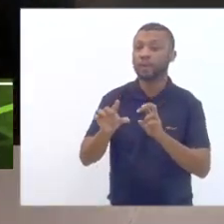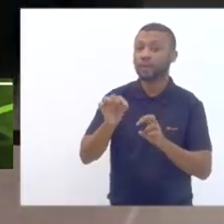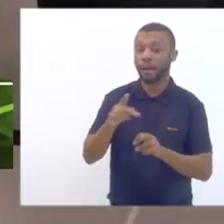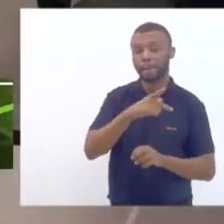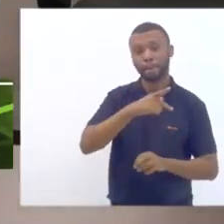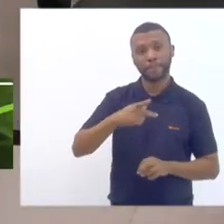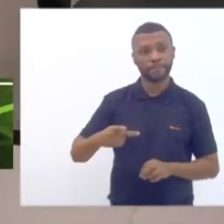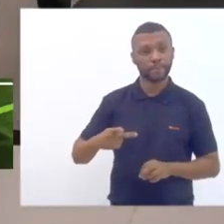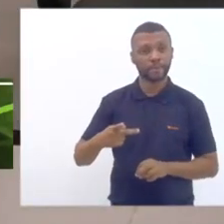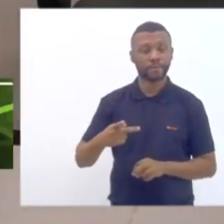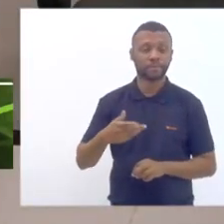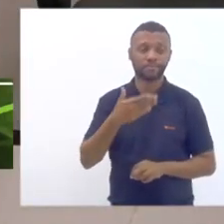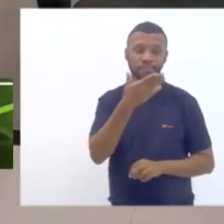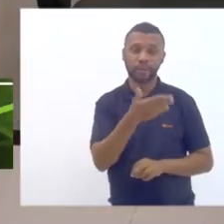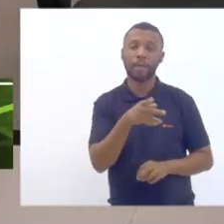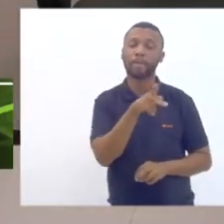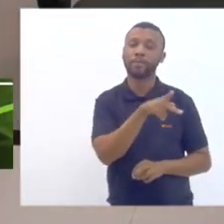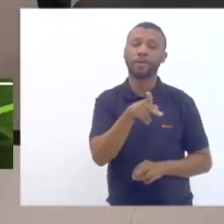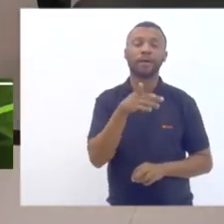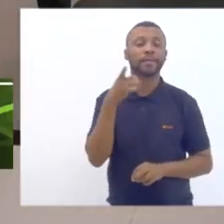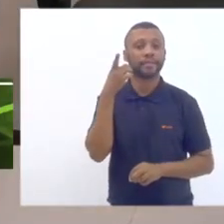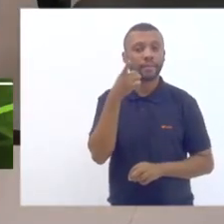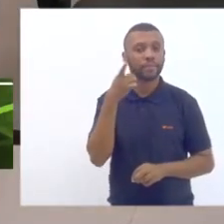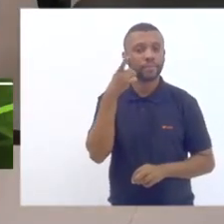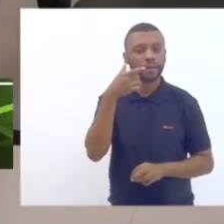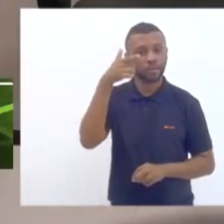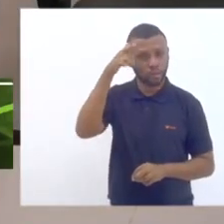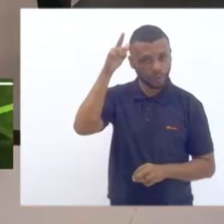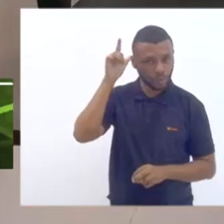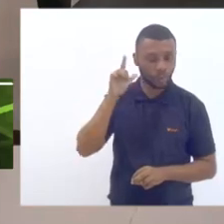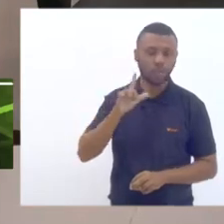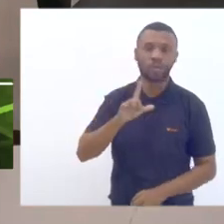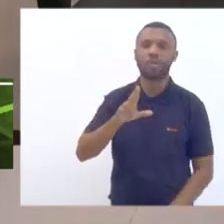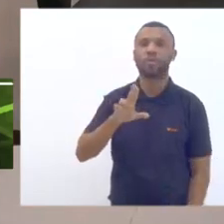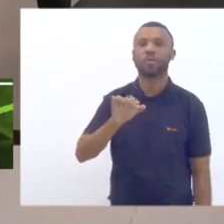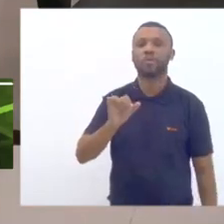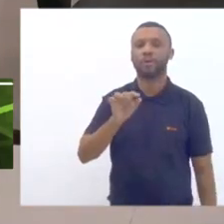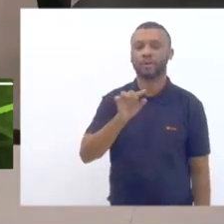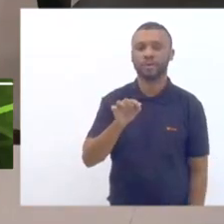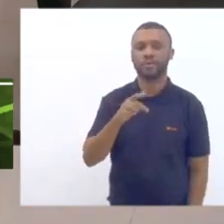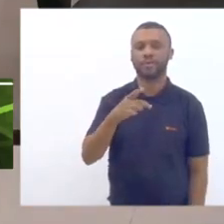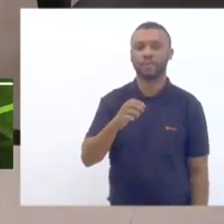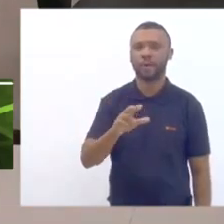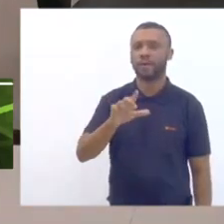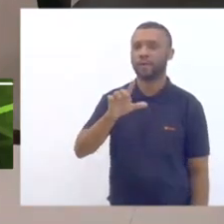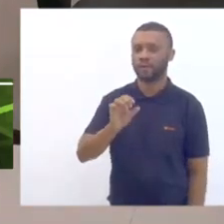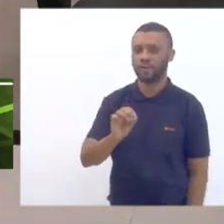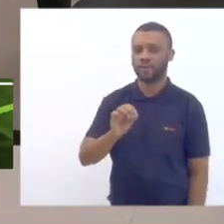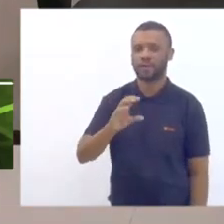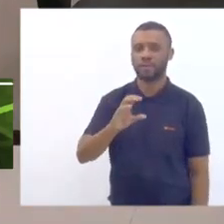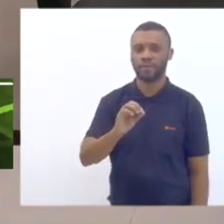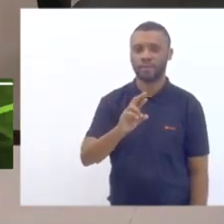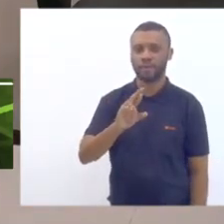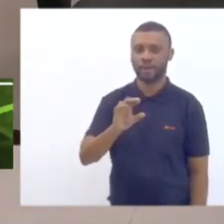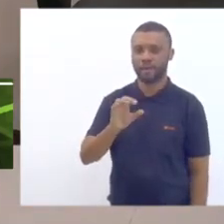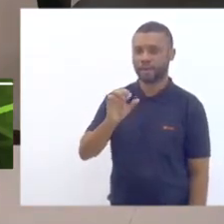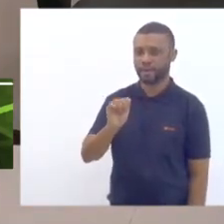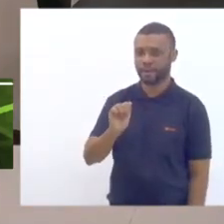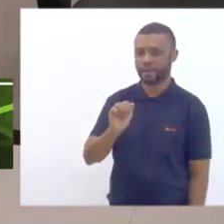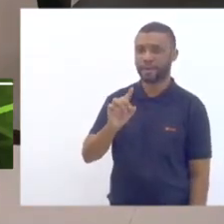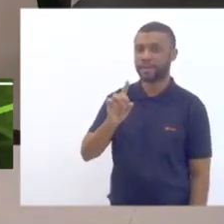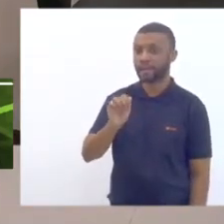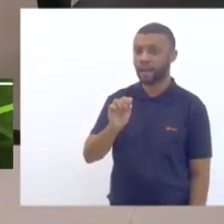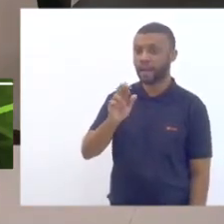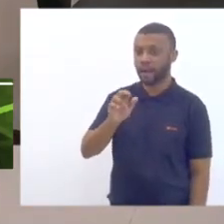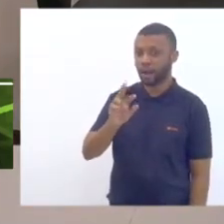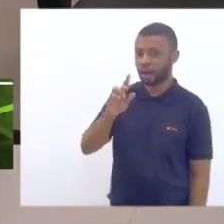nosso professor, deputado Luiz Paulo Correia da Rocha. Muito bom vê-lo aí. Bom, eu,